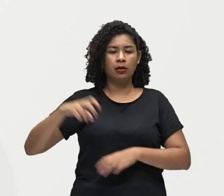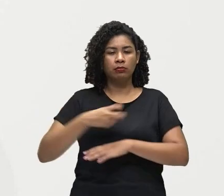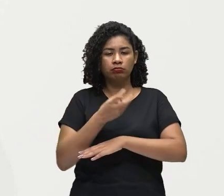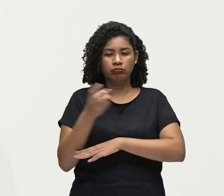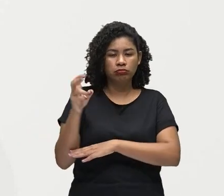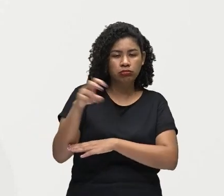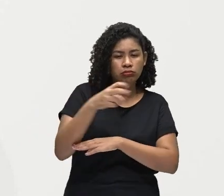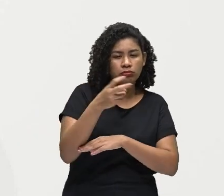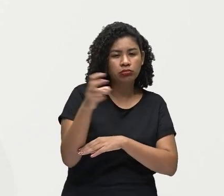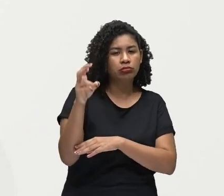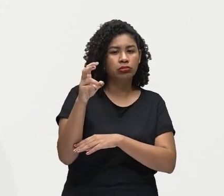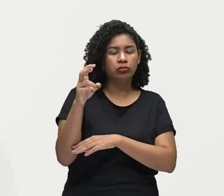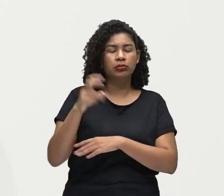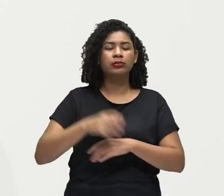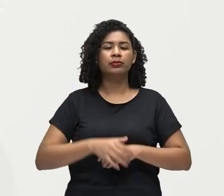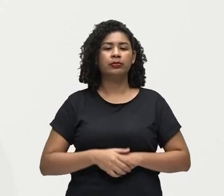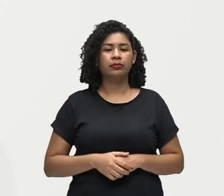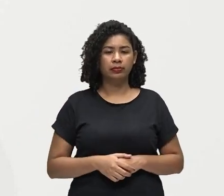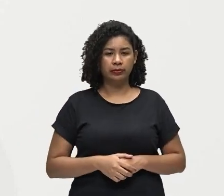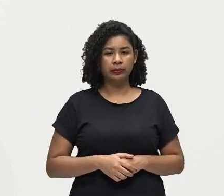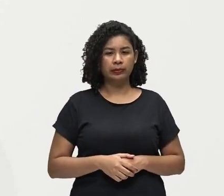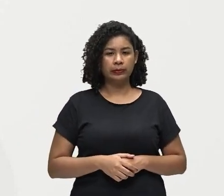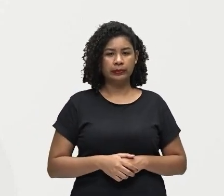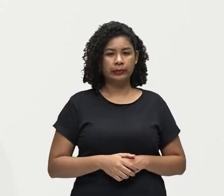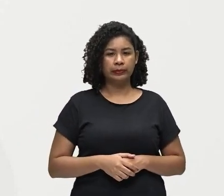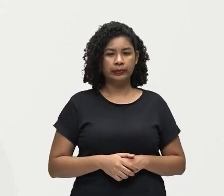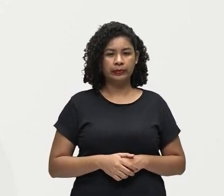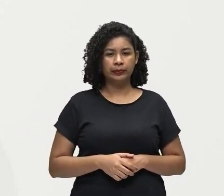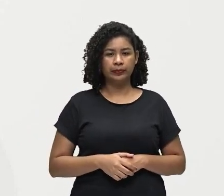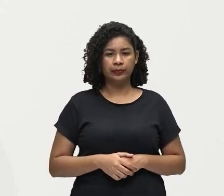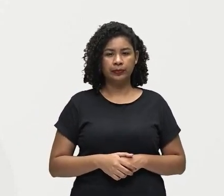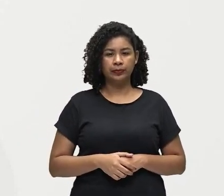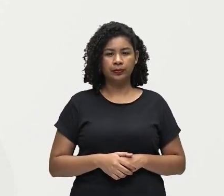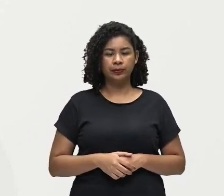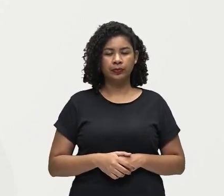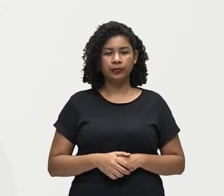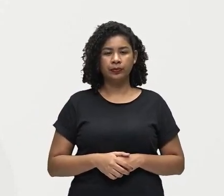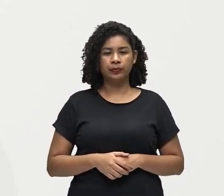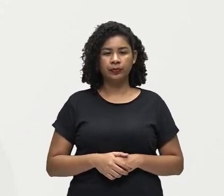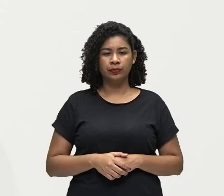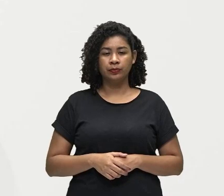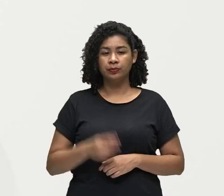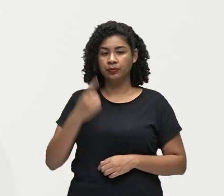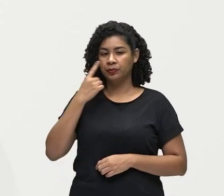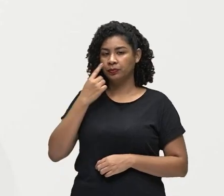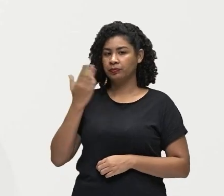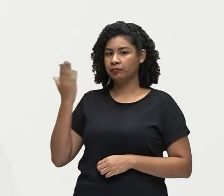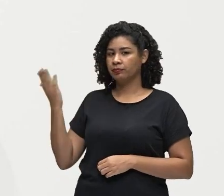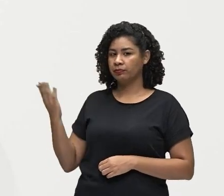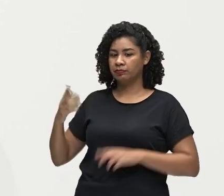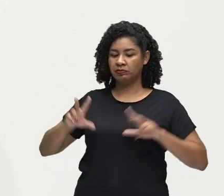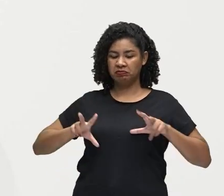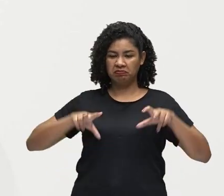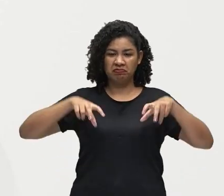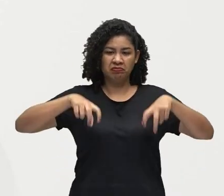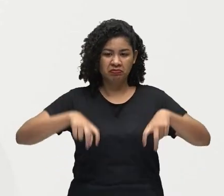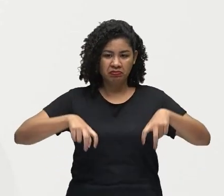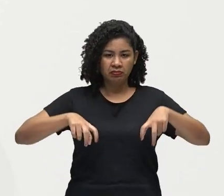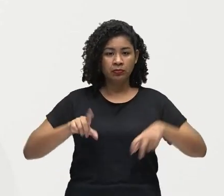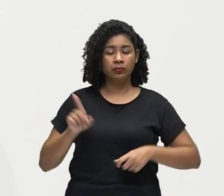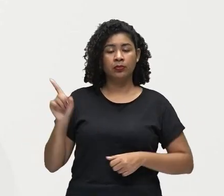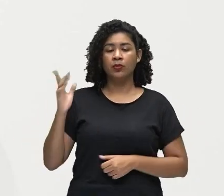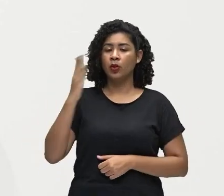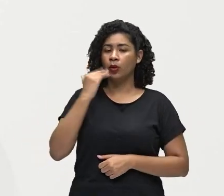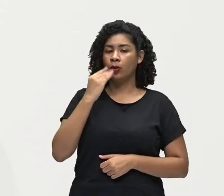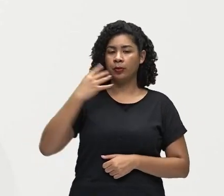O terciário, olha aí, é o terceiro aí na escala, né? No nível. E a águia, né? Ou também o gavião, vai ser um